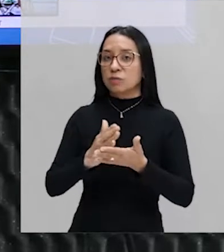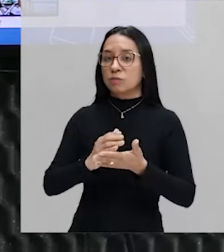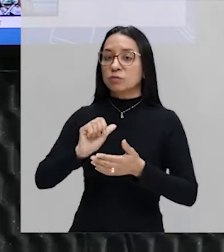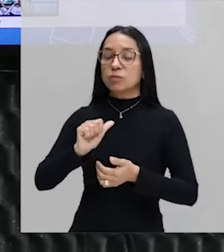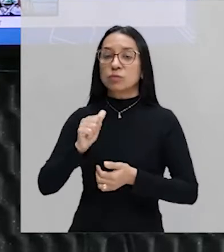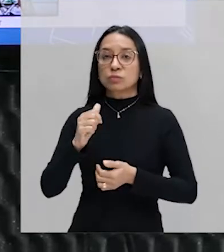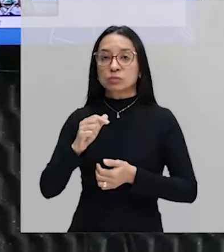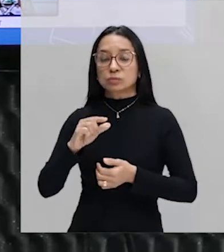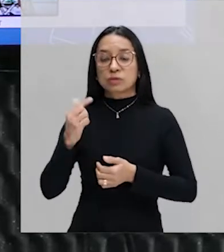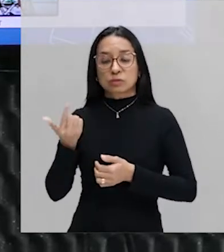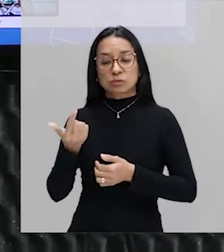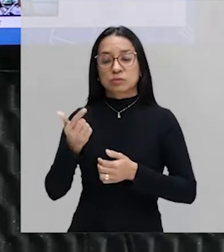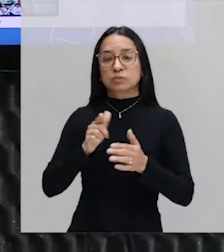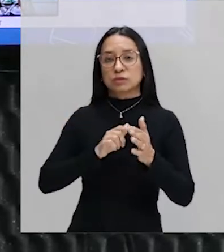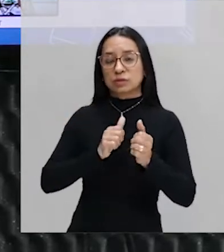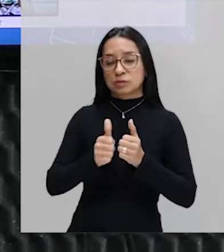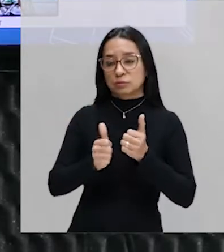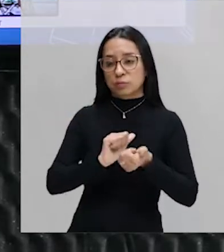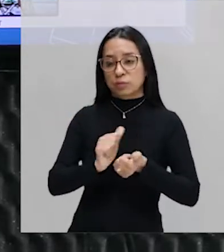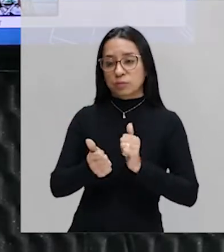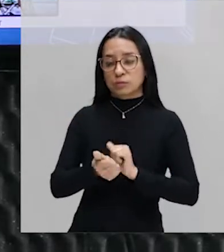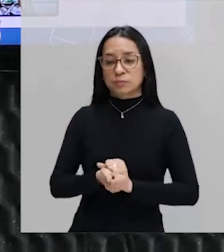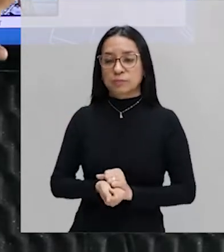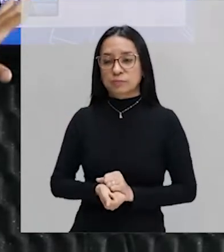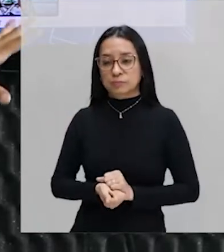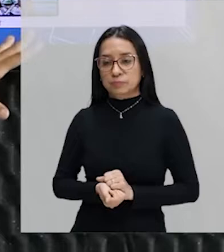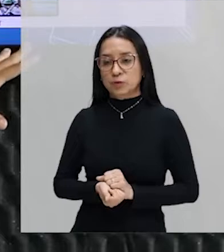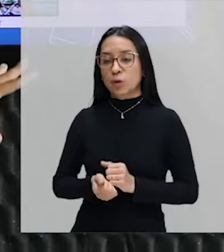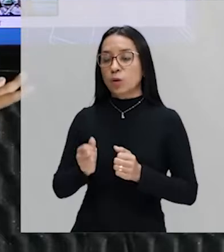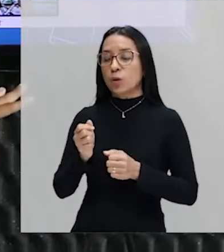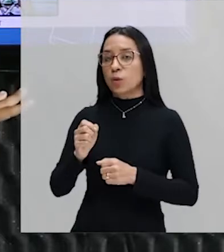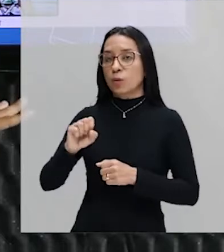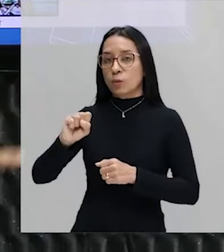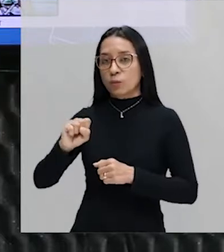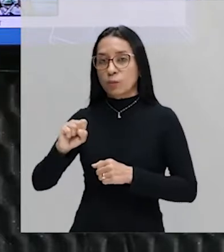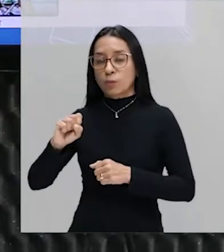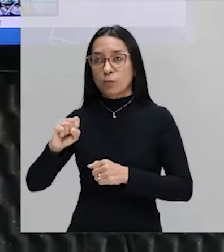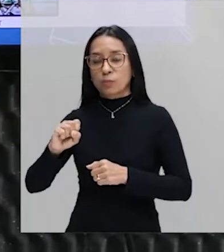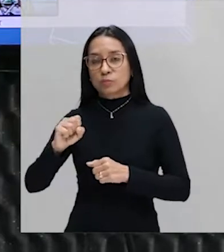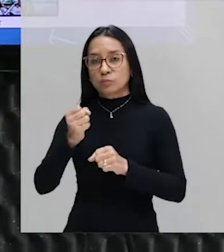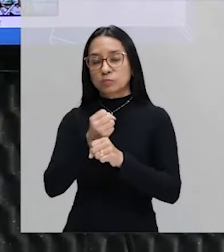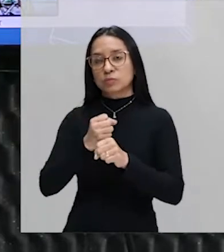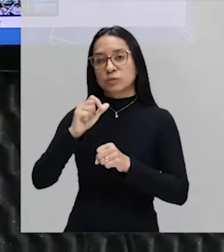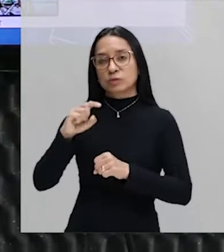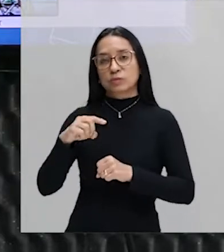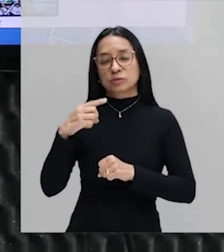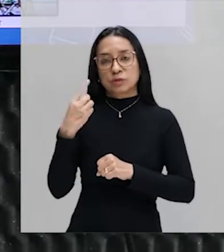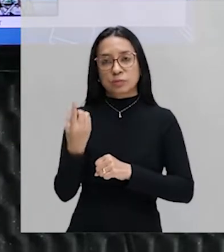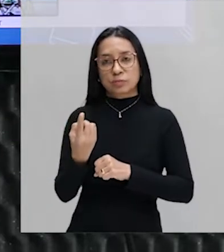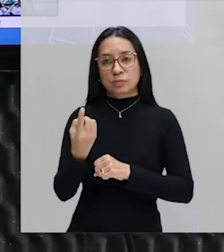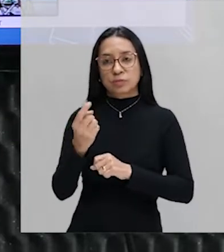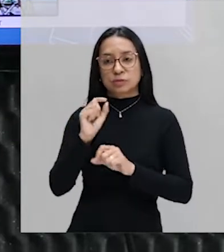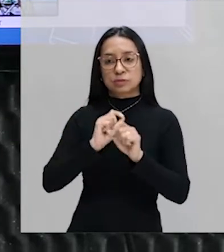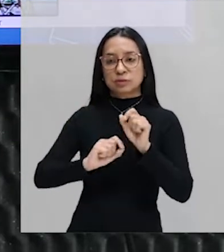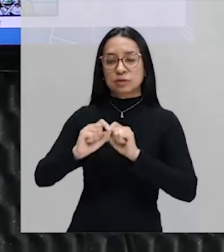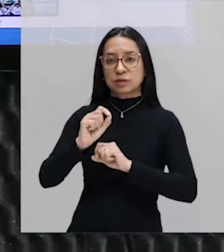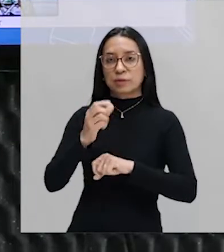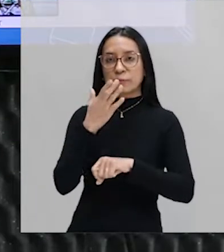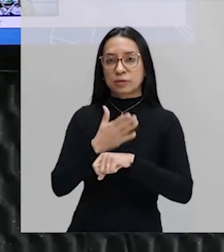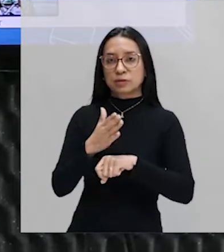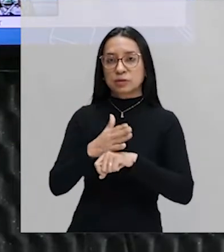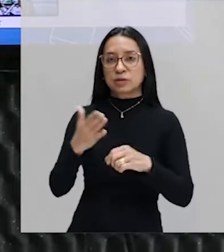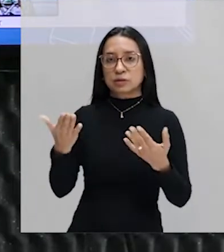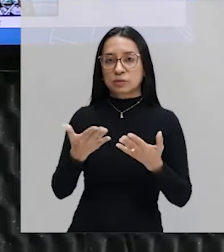Então, 8 anos depois, já era uma modalidade paralímpica que é praticada